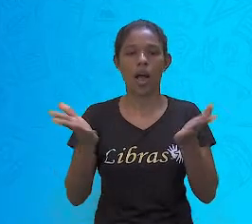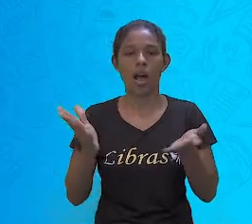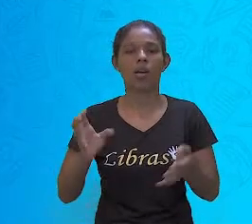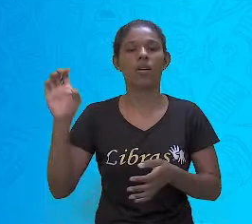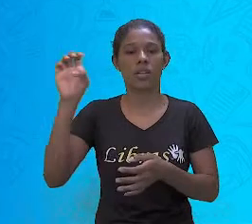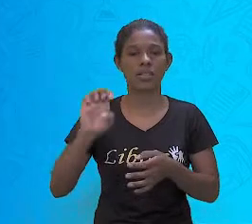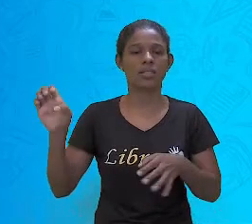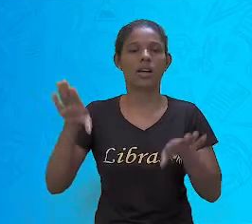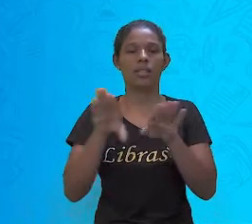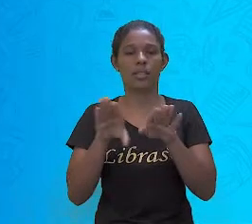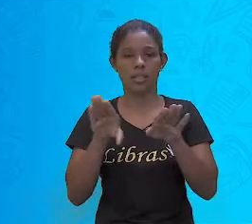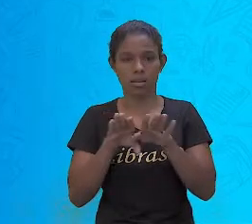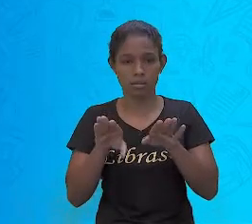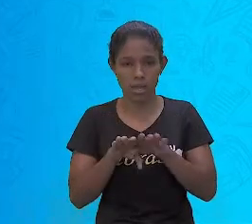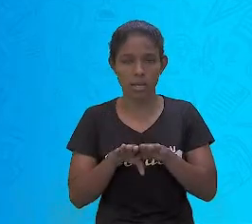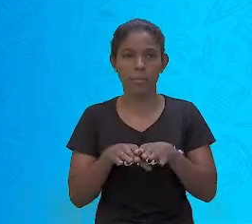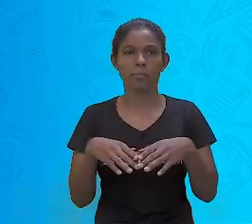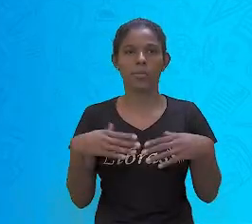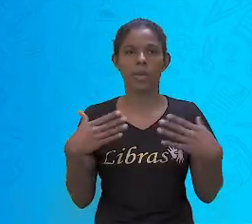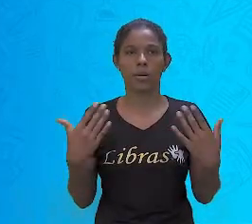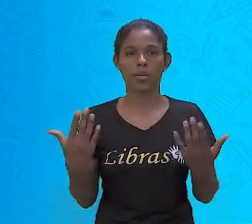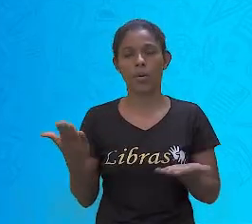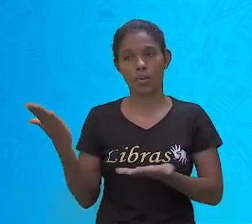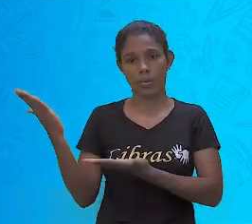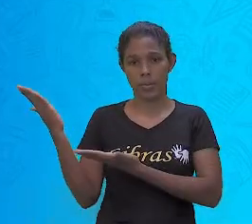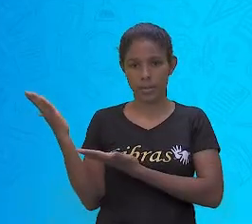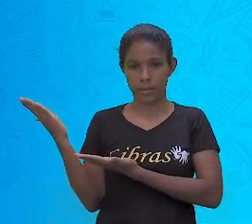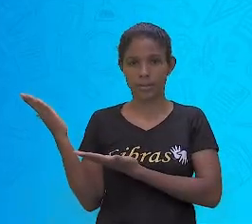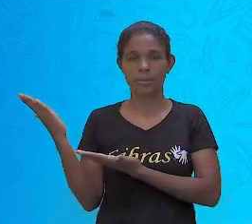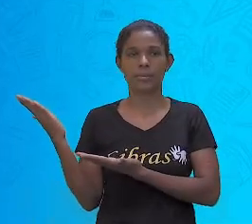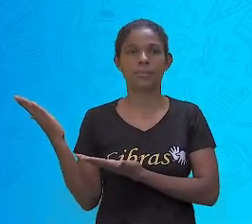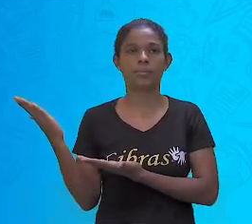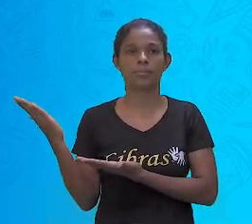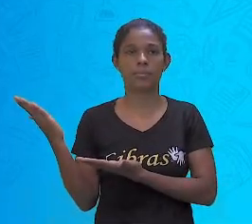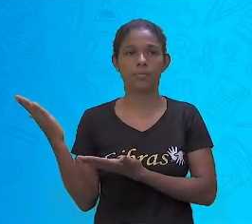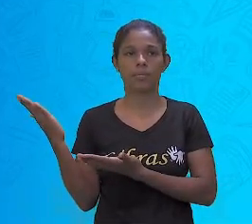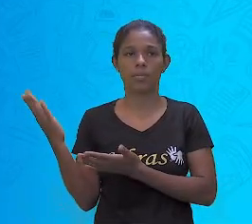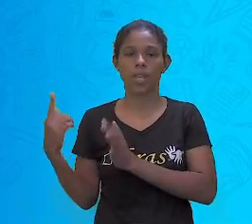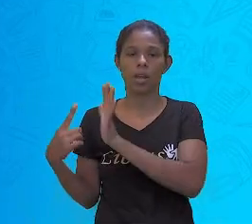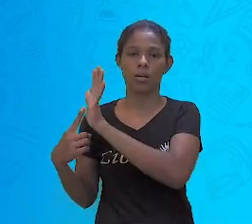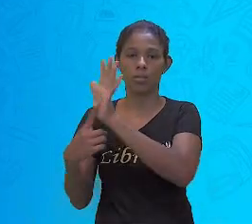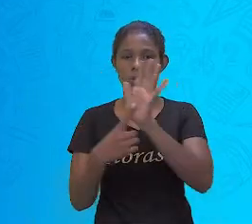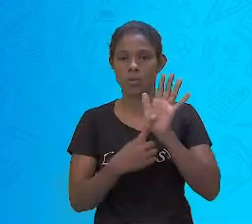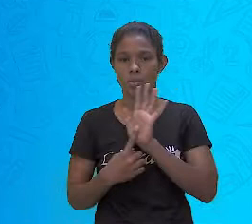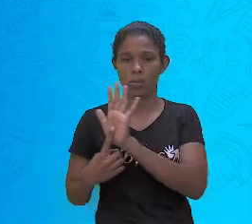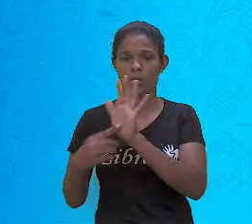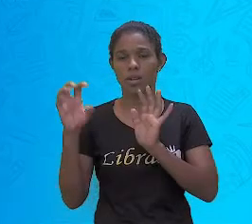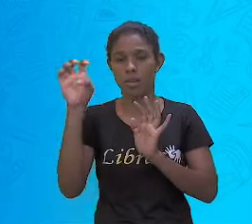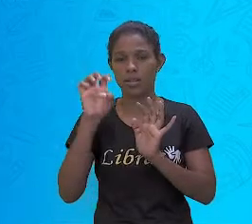o estado do Tocantins. Essa imagem, né? De todos os nossos estados.